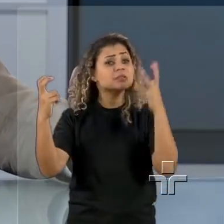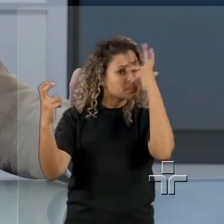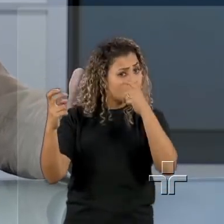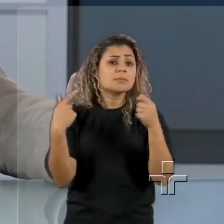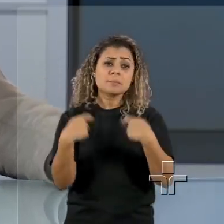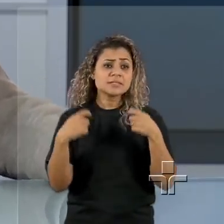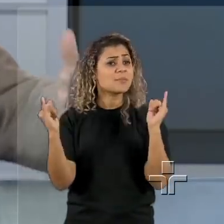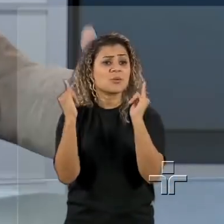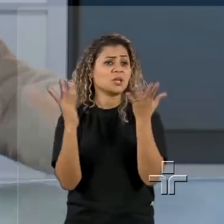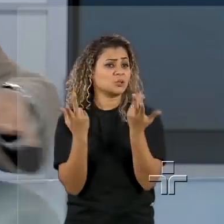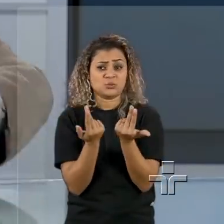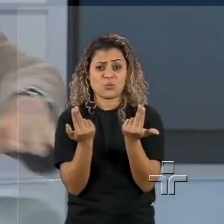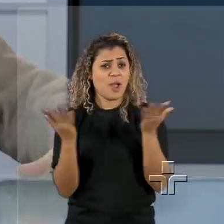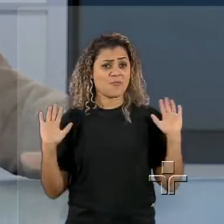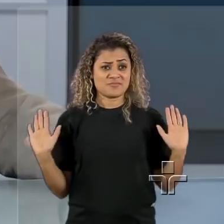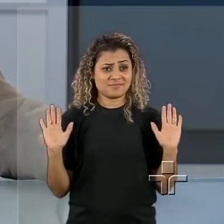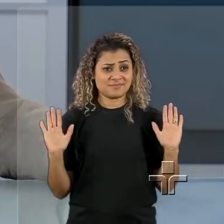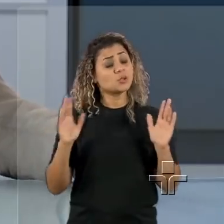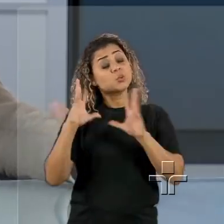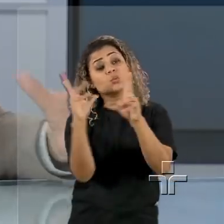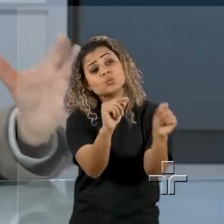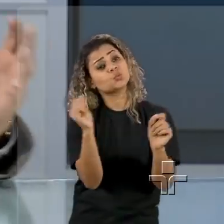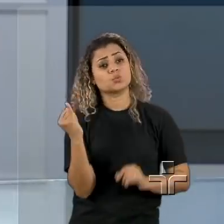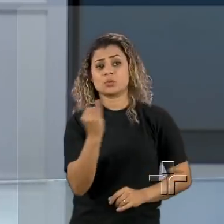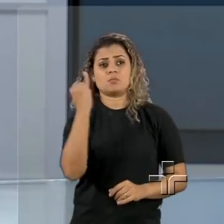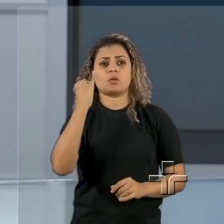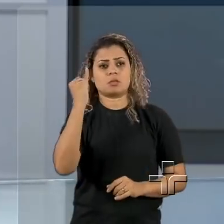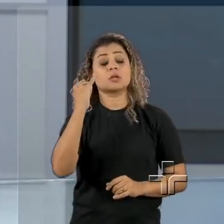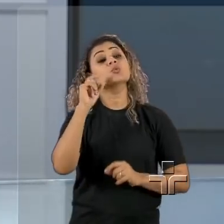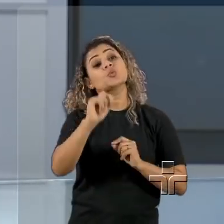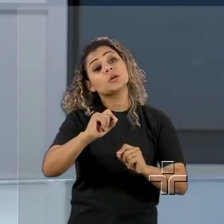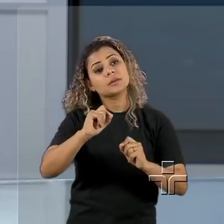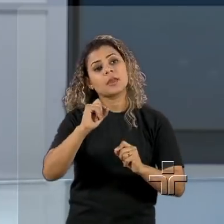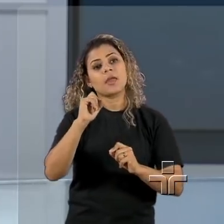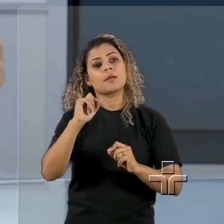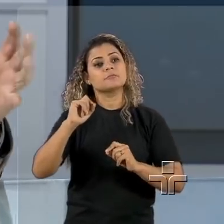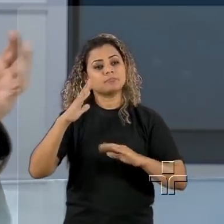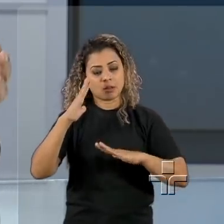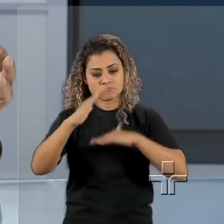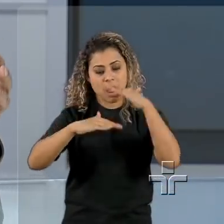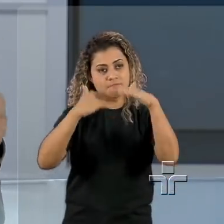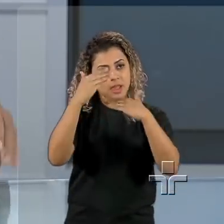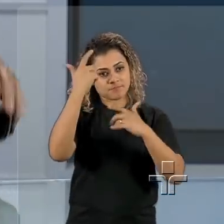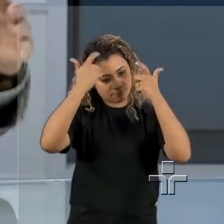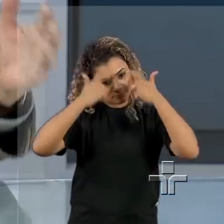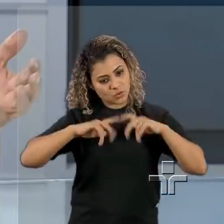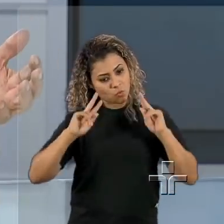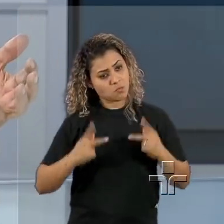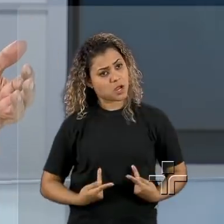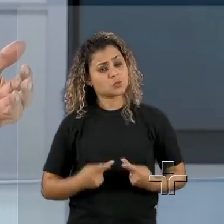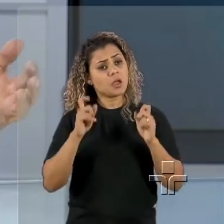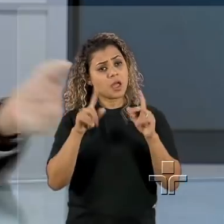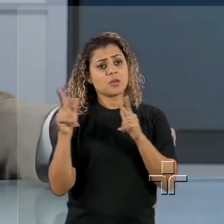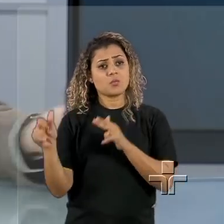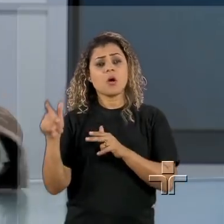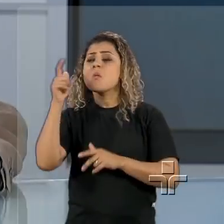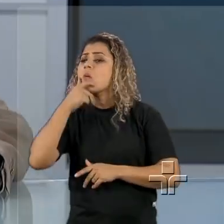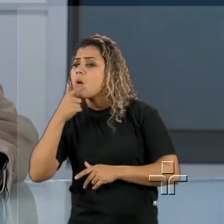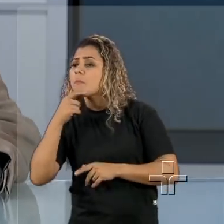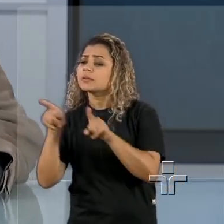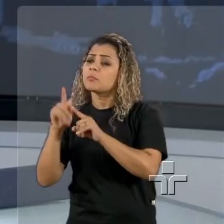e um dos focos de toda essa chatice é justamente o tema associado à beleza feminina. E a verdade é